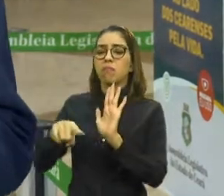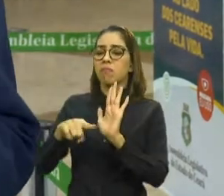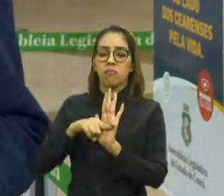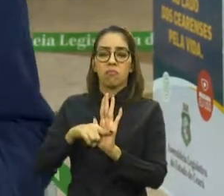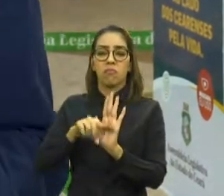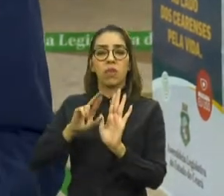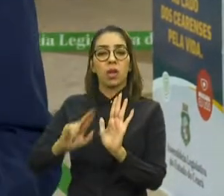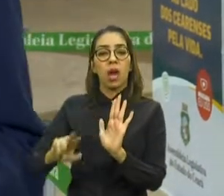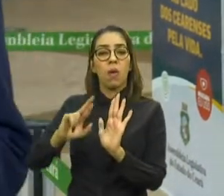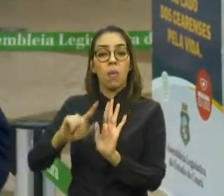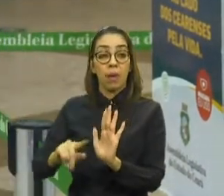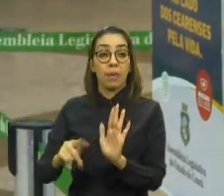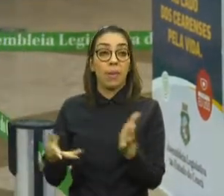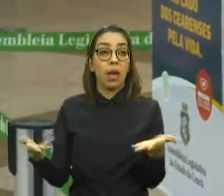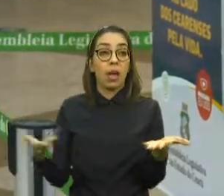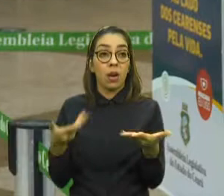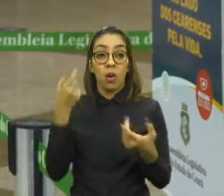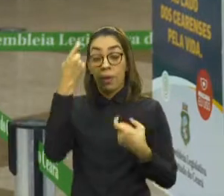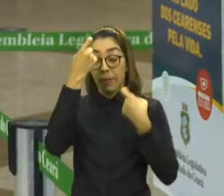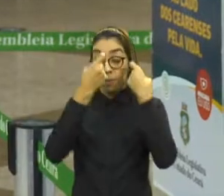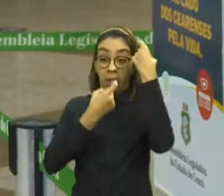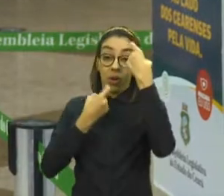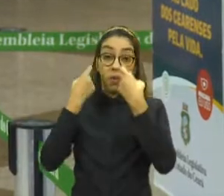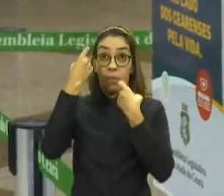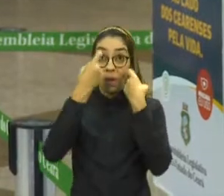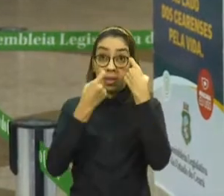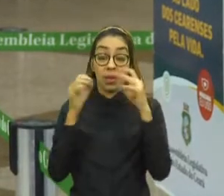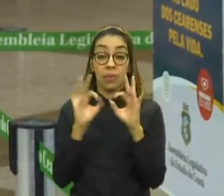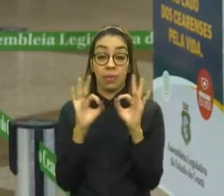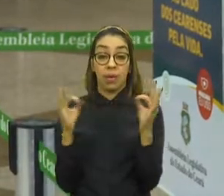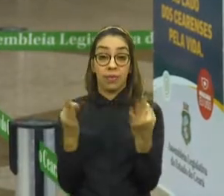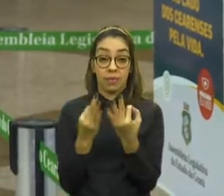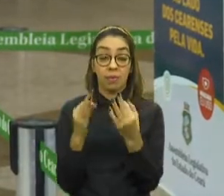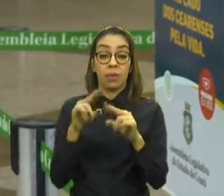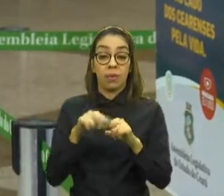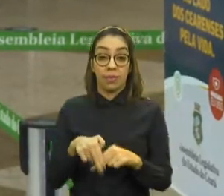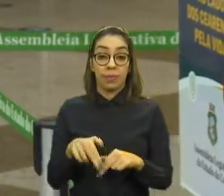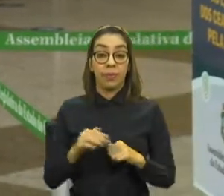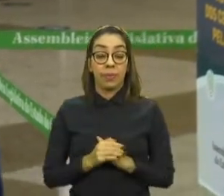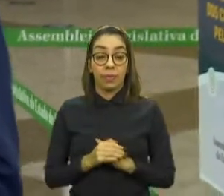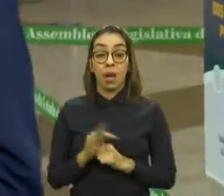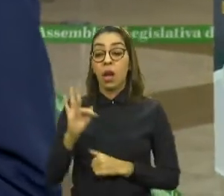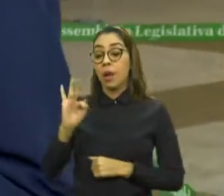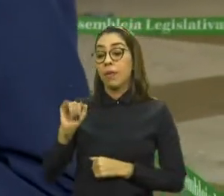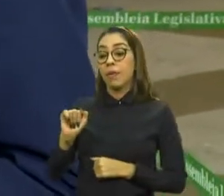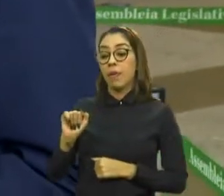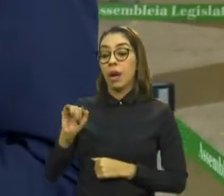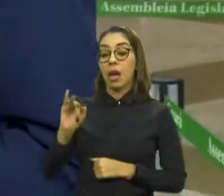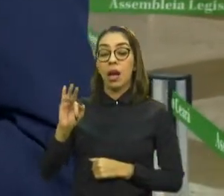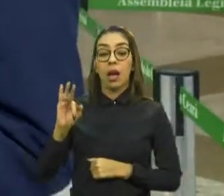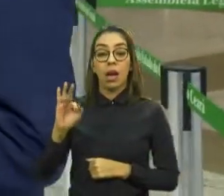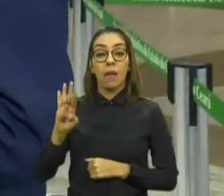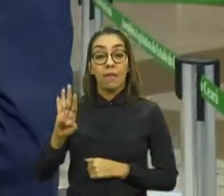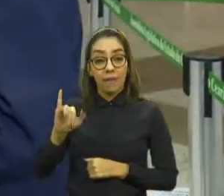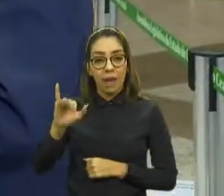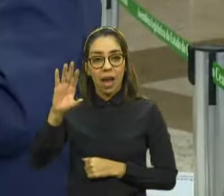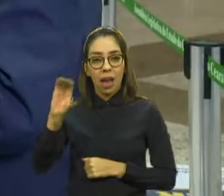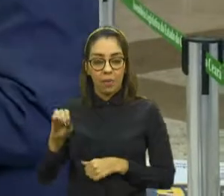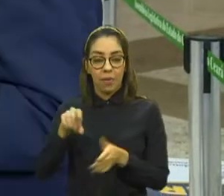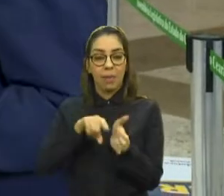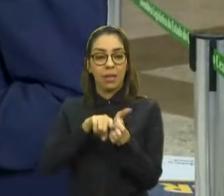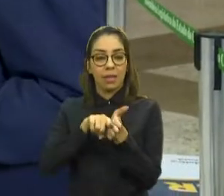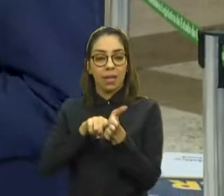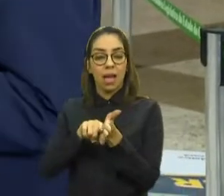uma preocupação dos pais nesse sentido. Fábio Mijaíno, pesquisador da Fiocruz Ceará. Muito bem, então